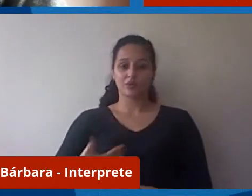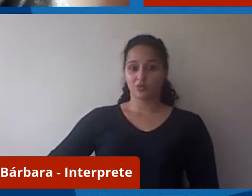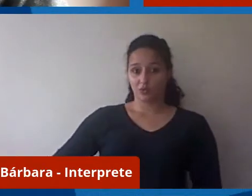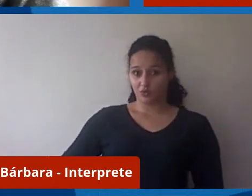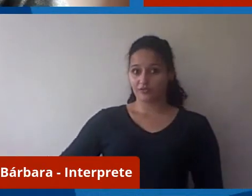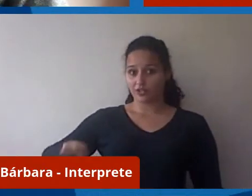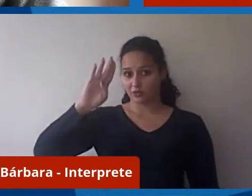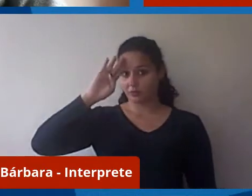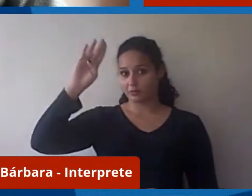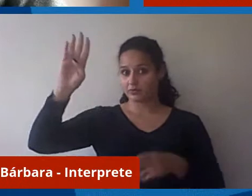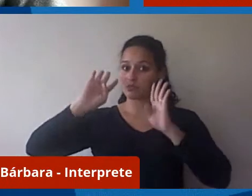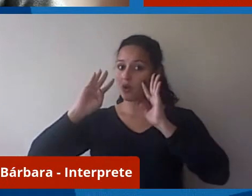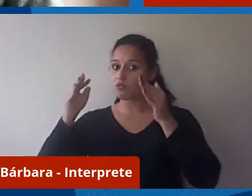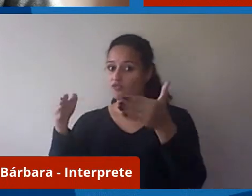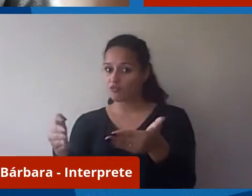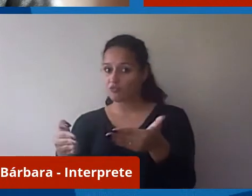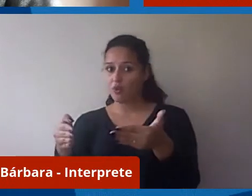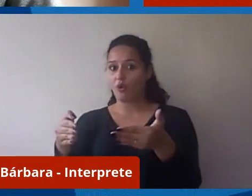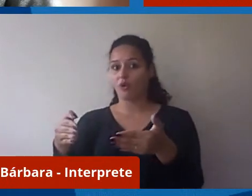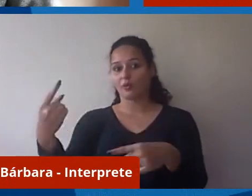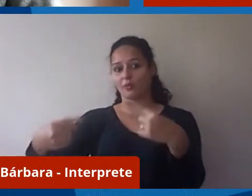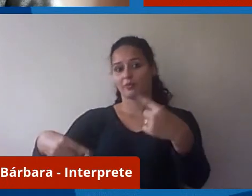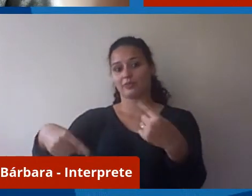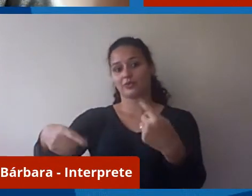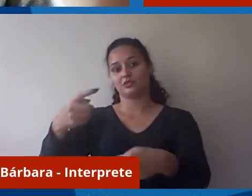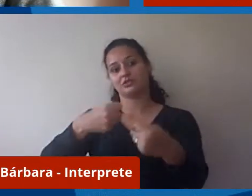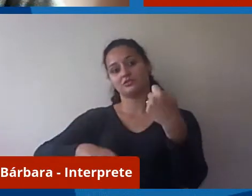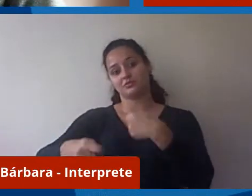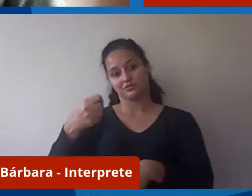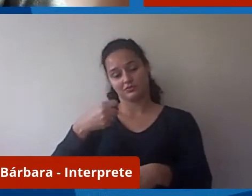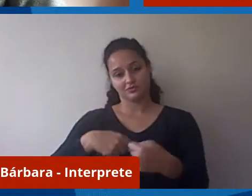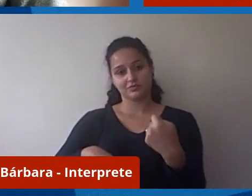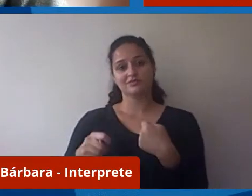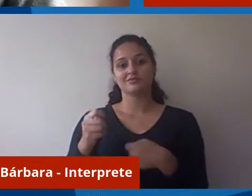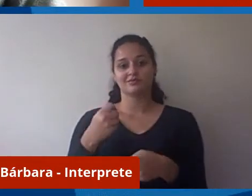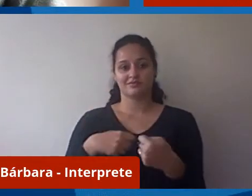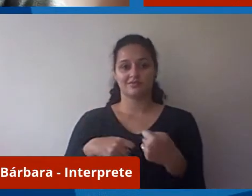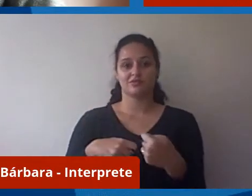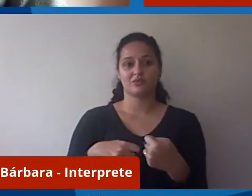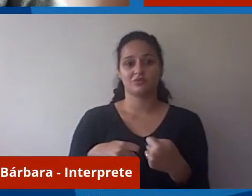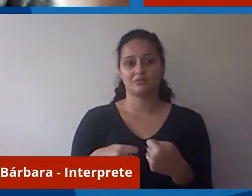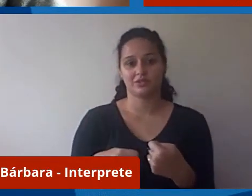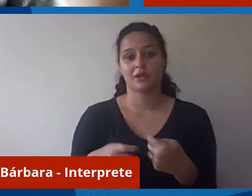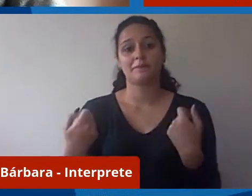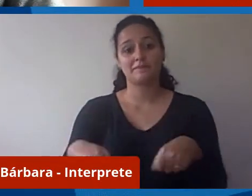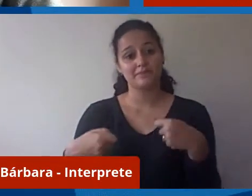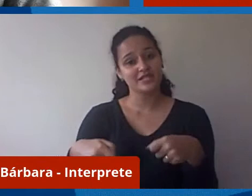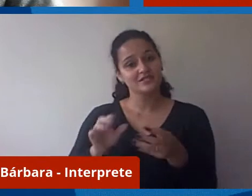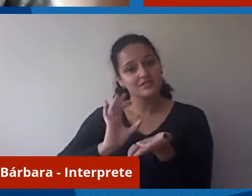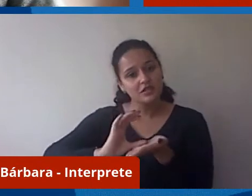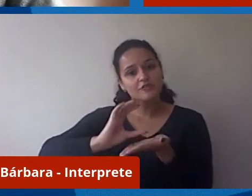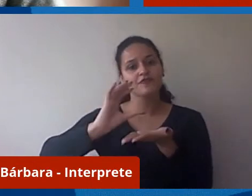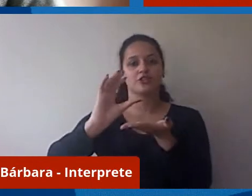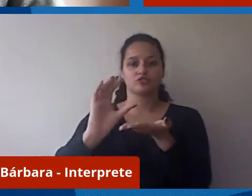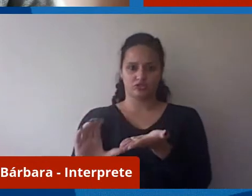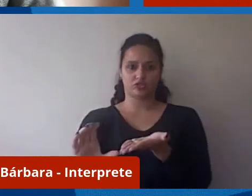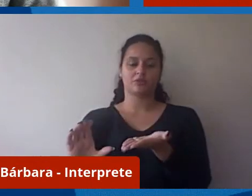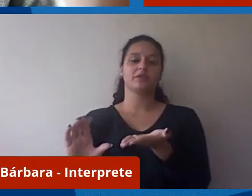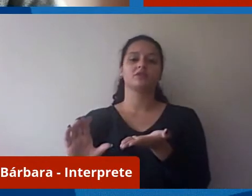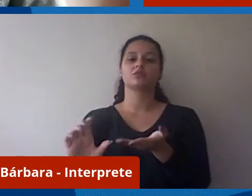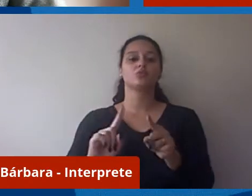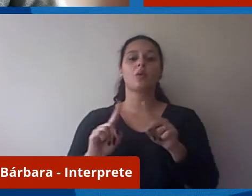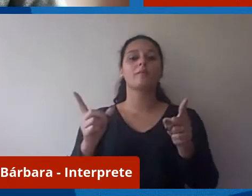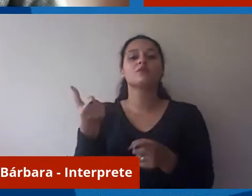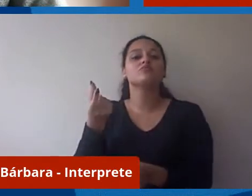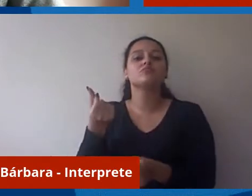investimento, não é distribuição de auxílio que vai retomar a economia precisa de investimento. De onde tirar esse investimento? Como